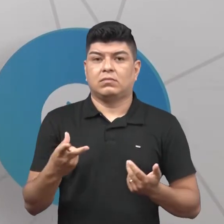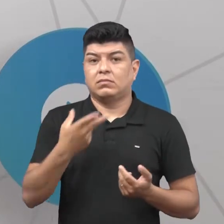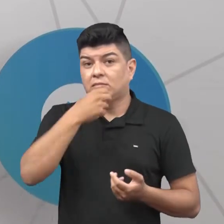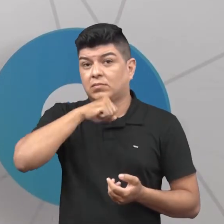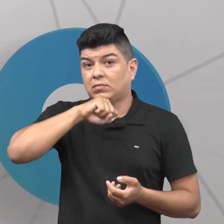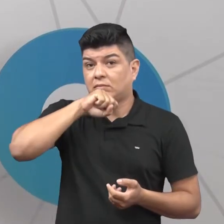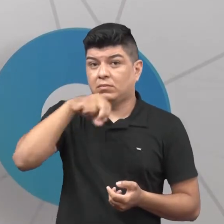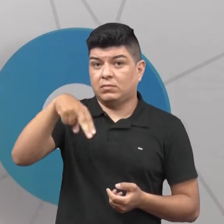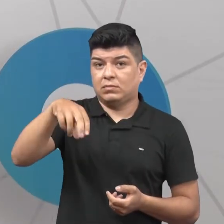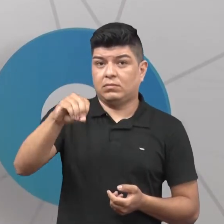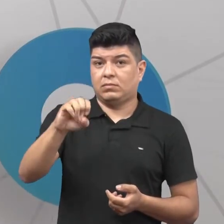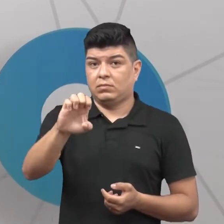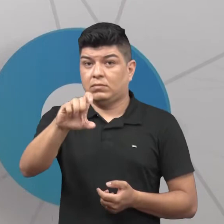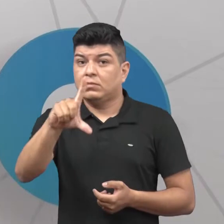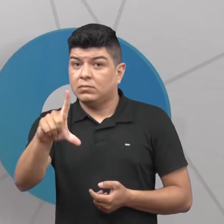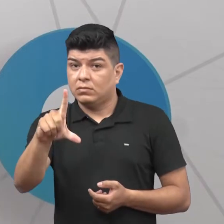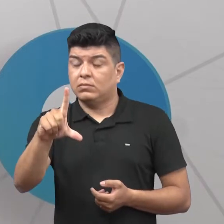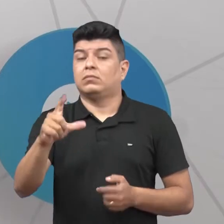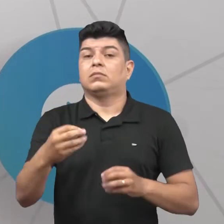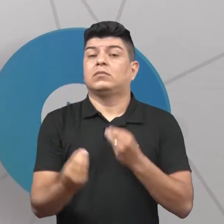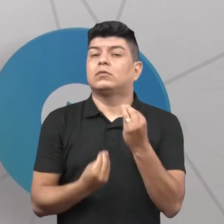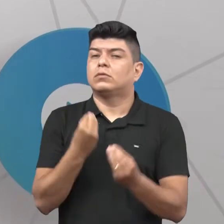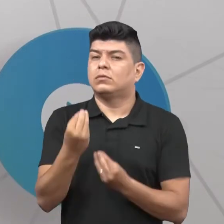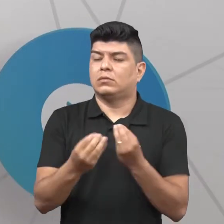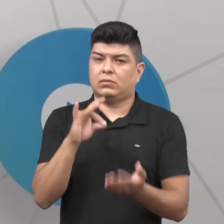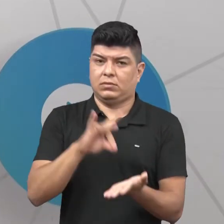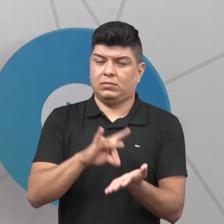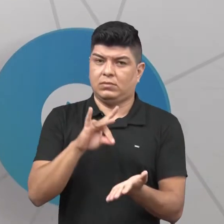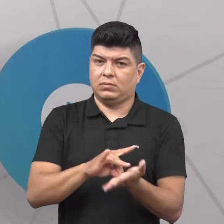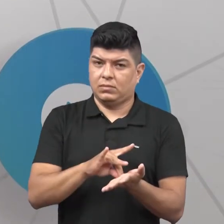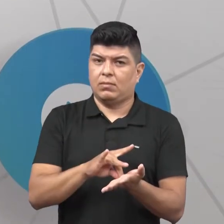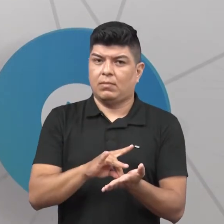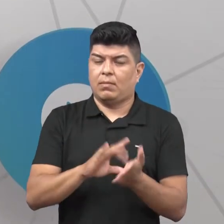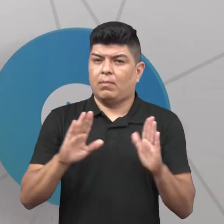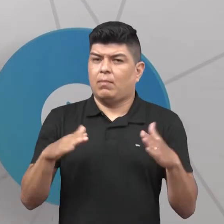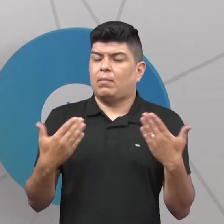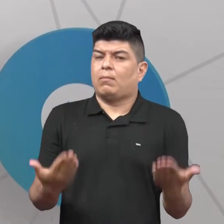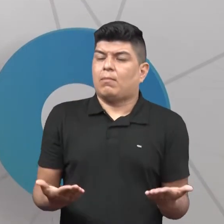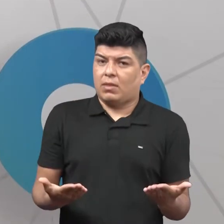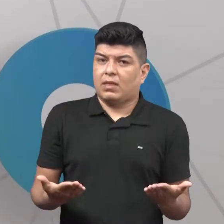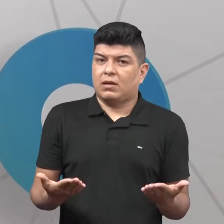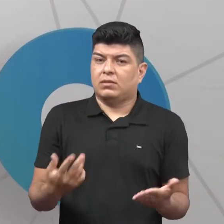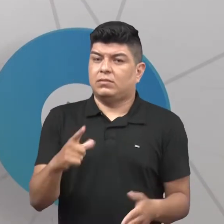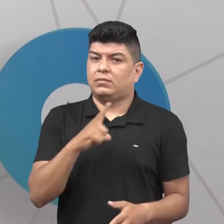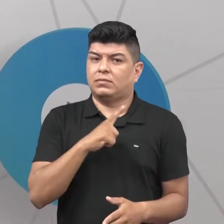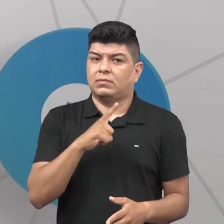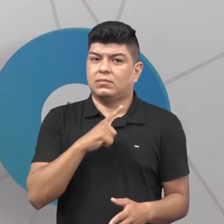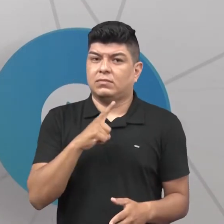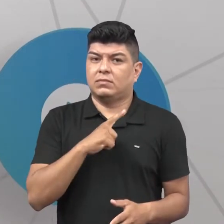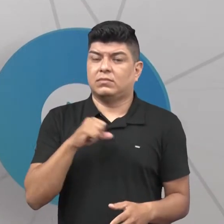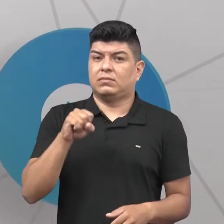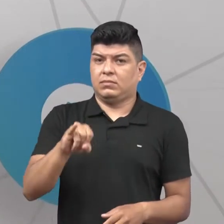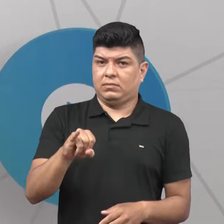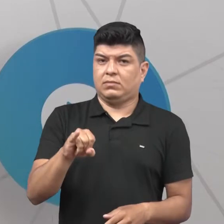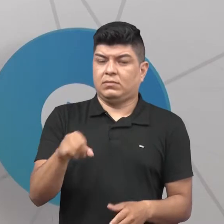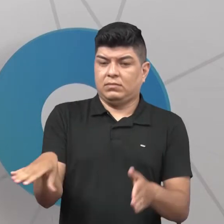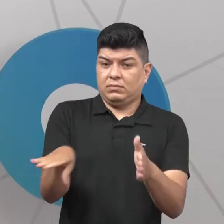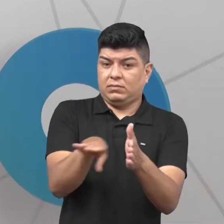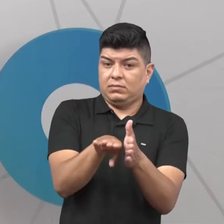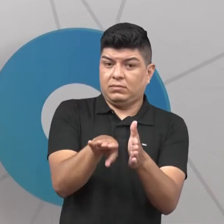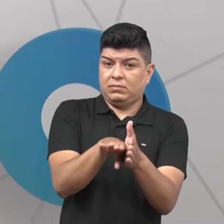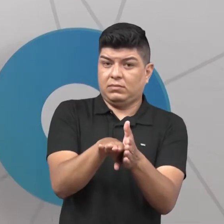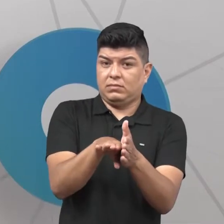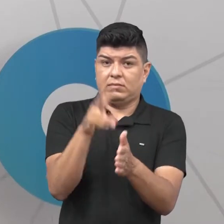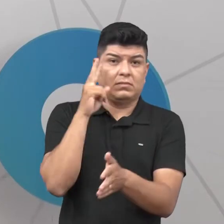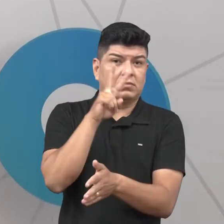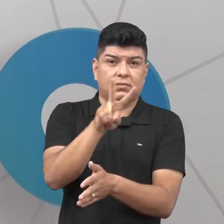de fato seria esse Papai Noel? Qual é a impressão que nós temos se chegássemos algum dia